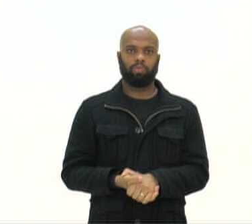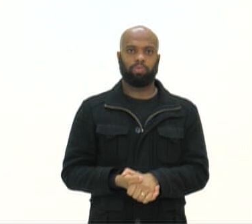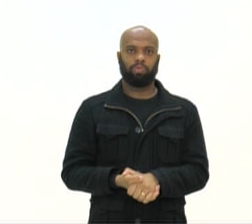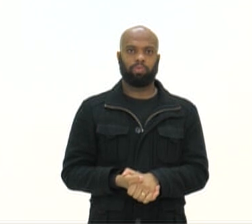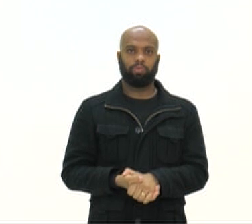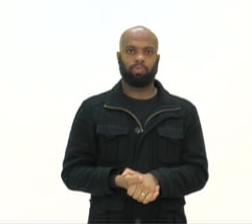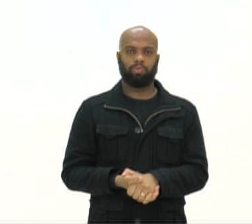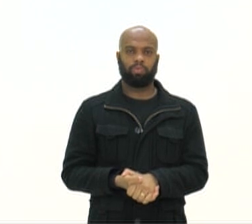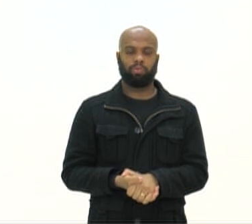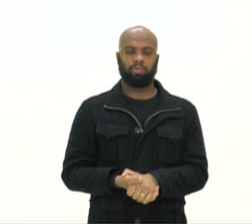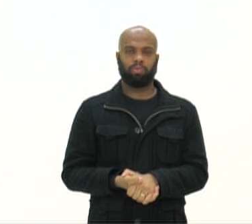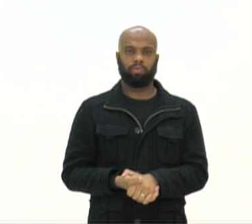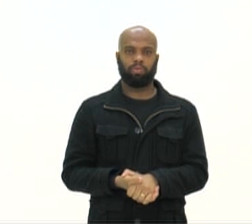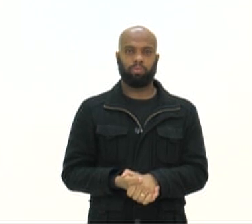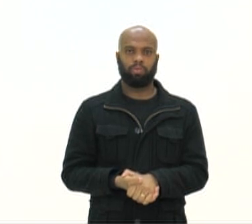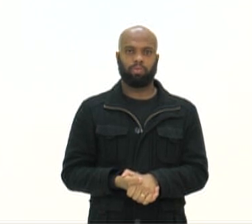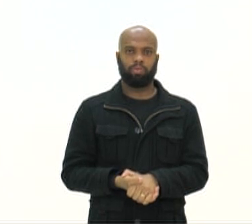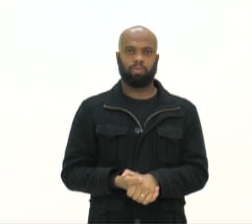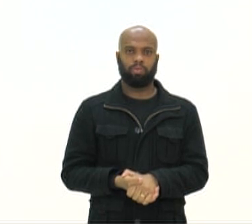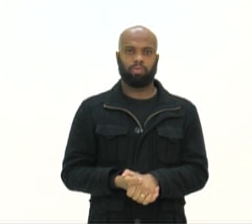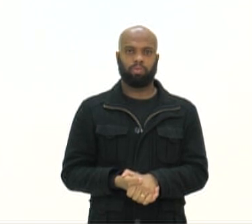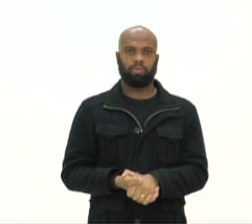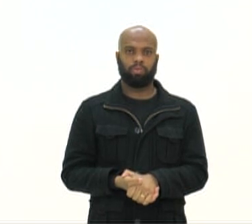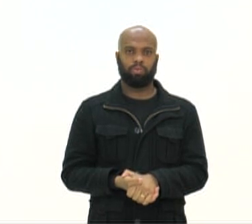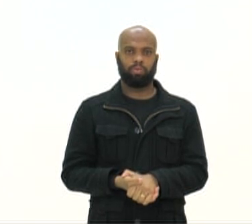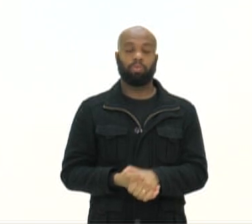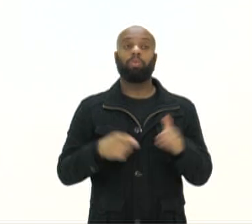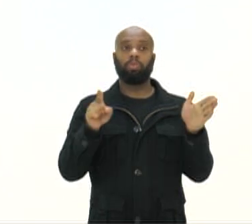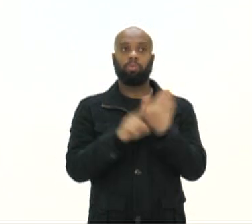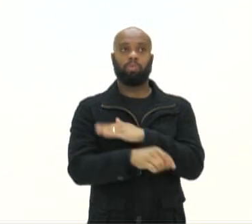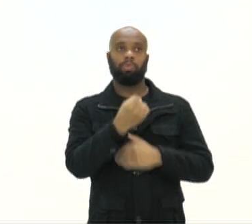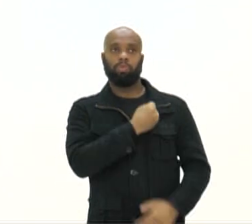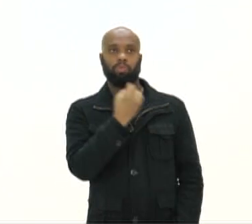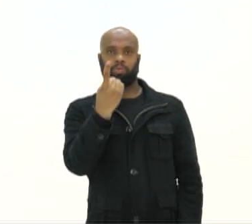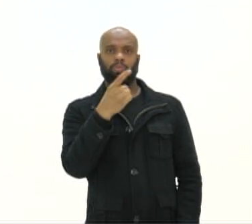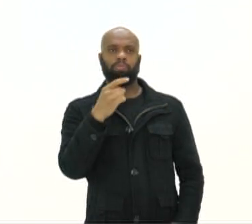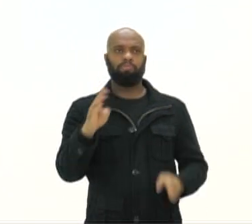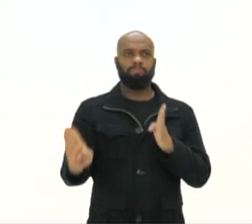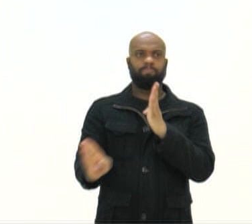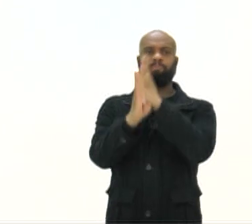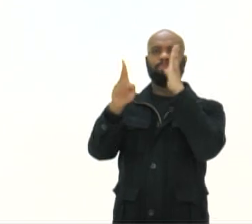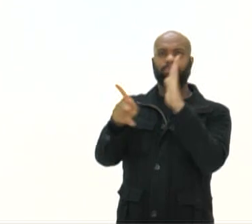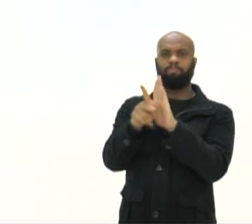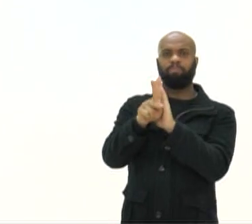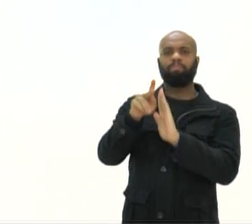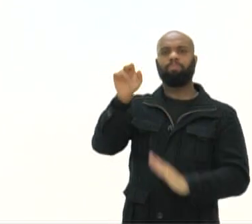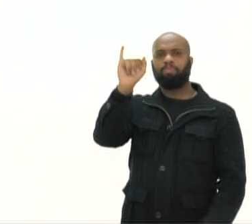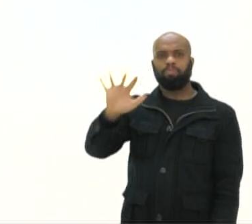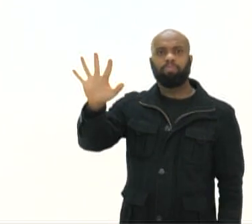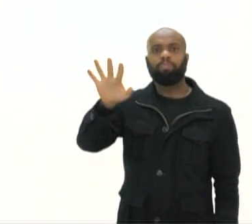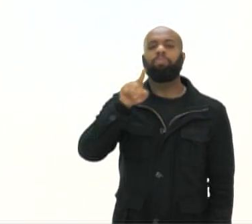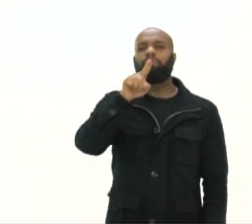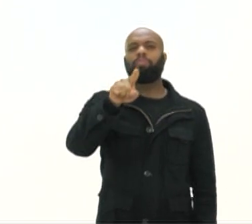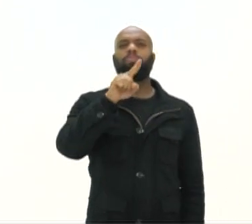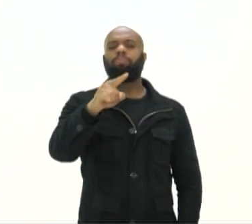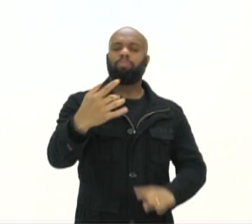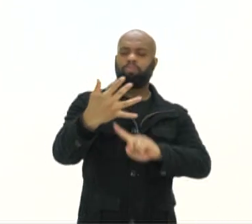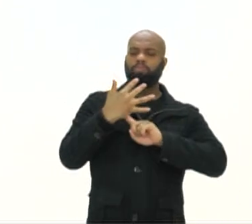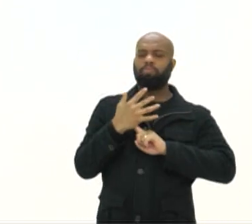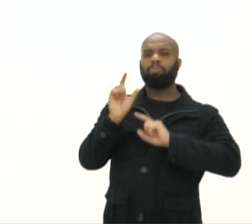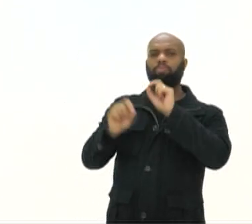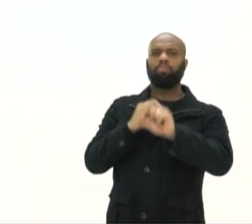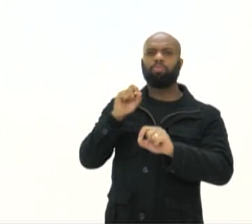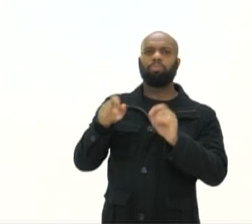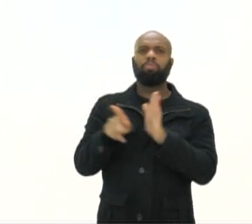you may regret it down the road. Número 1. Identificação da imagem. Eu quero que vocês me digam se é